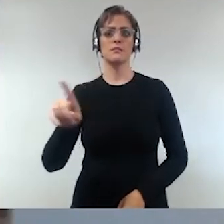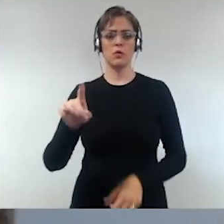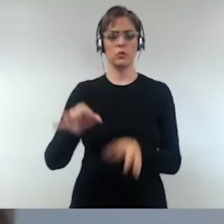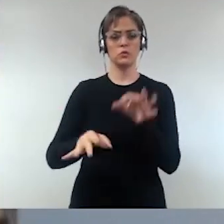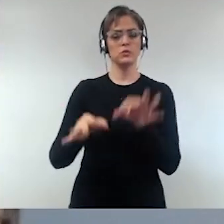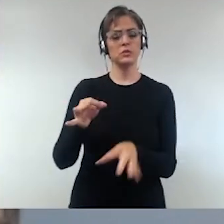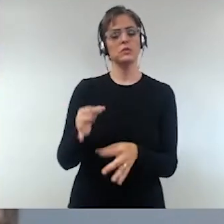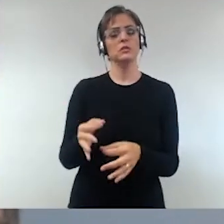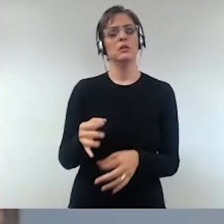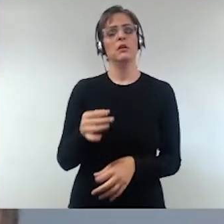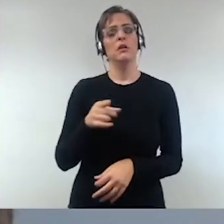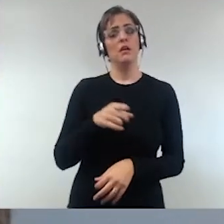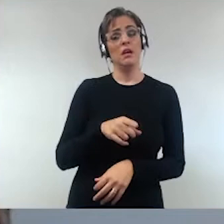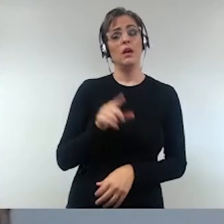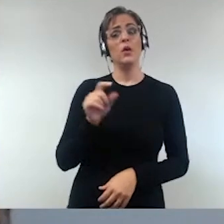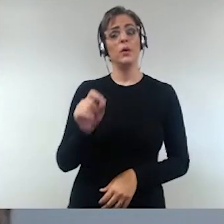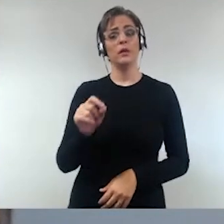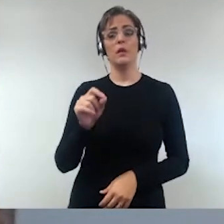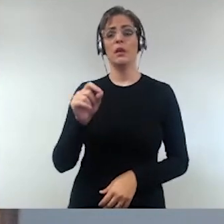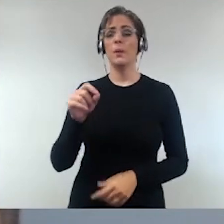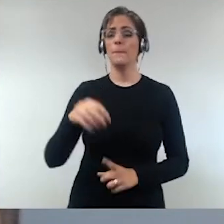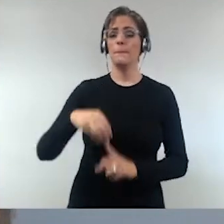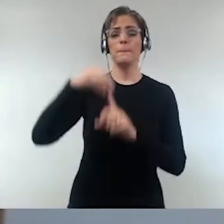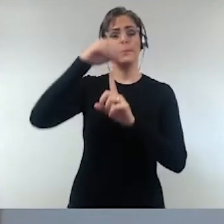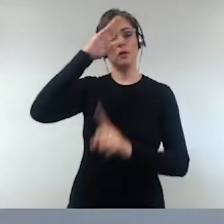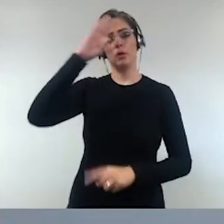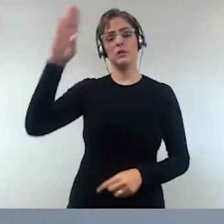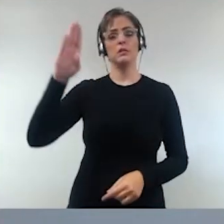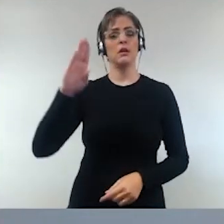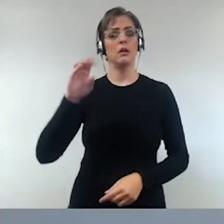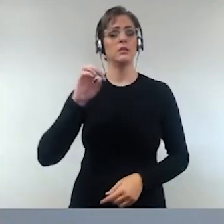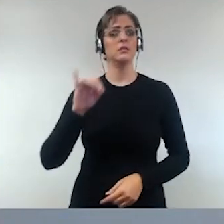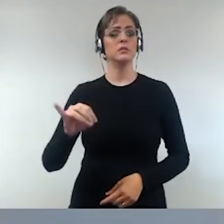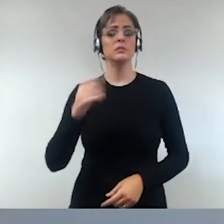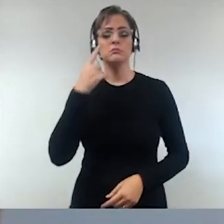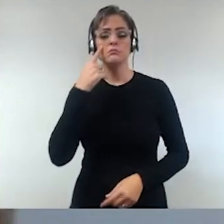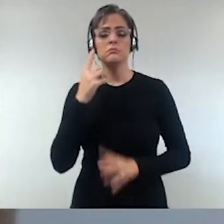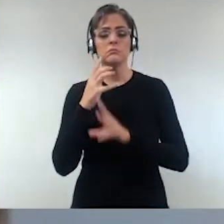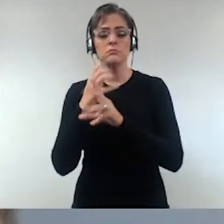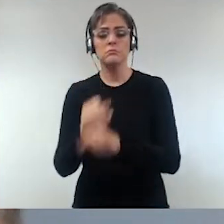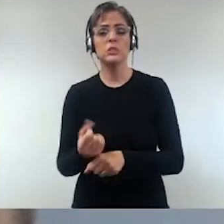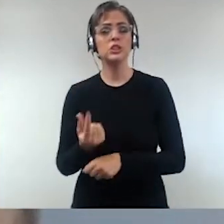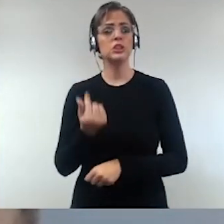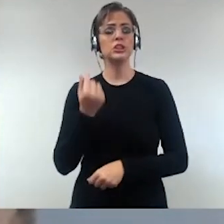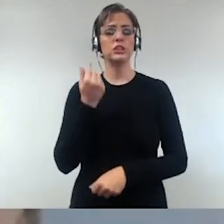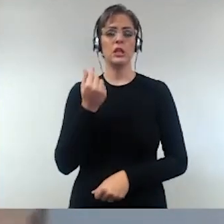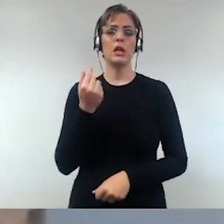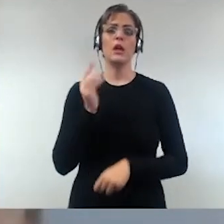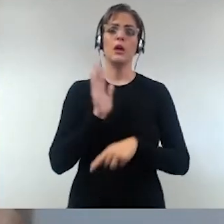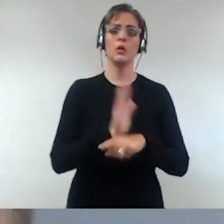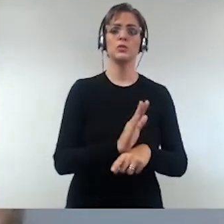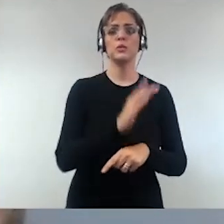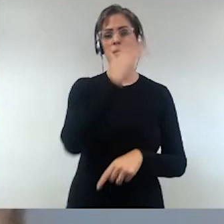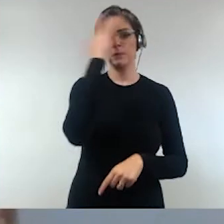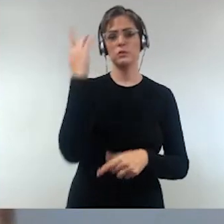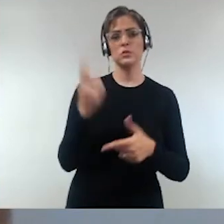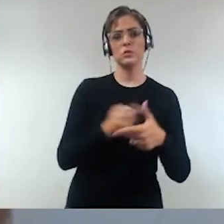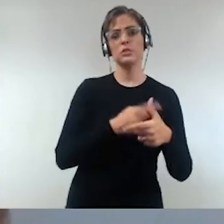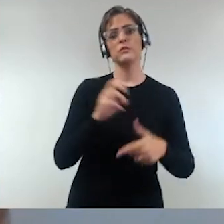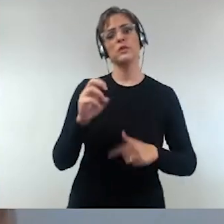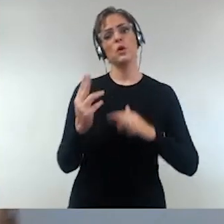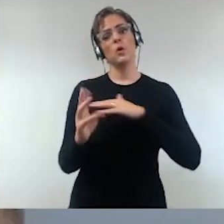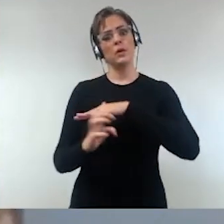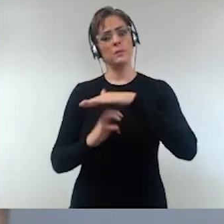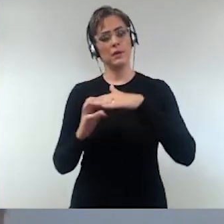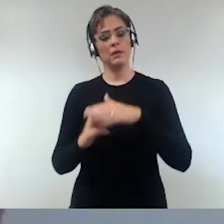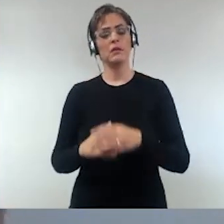sugere que se dê prioridade em decisões sobre levantamento de dinheiro, no caso em favor de credores ou da própria empresa